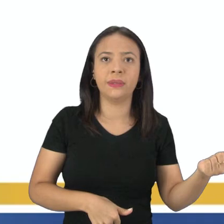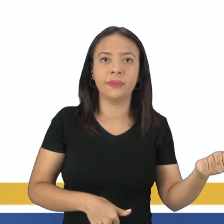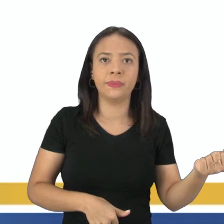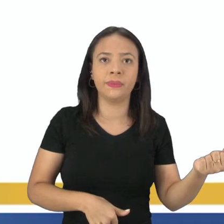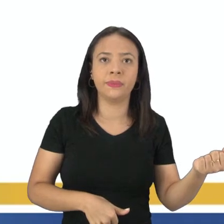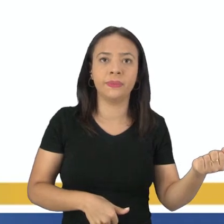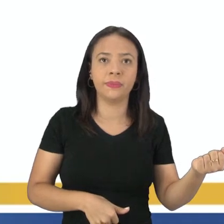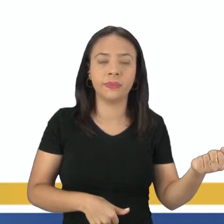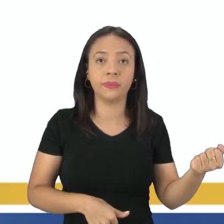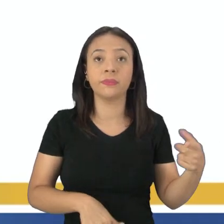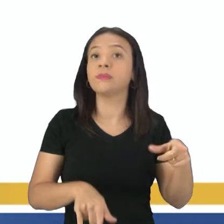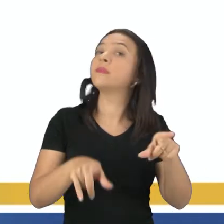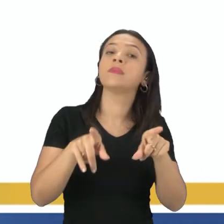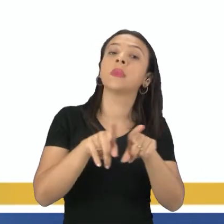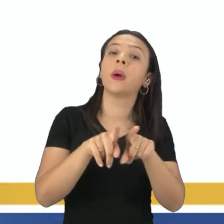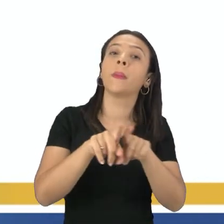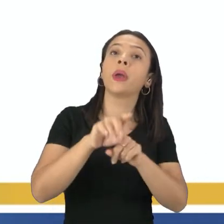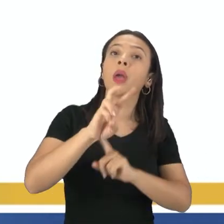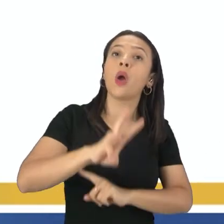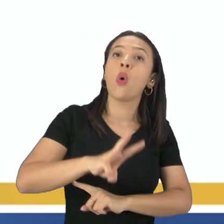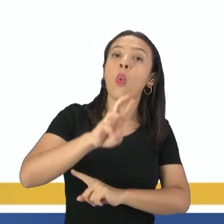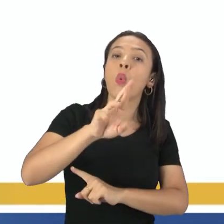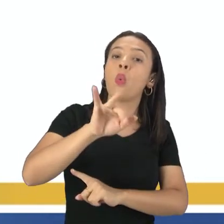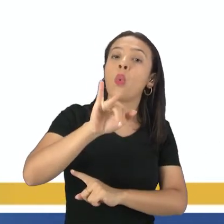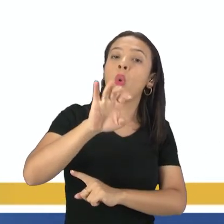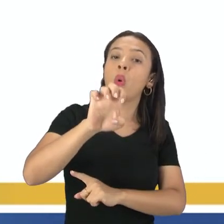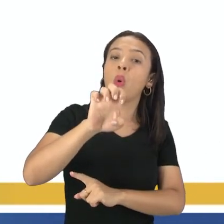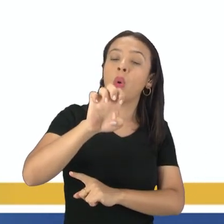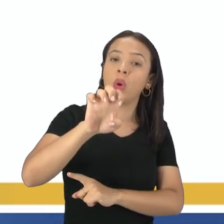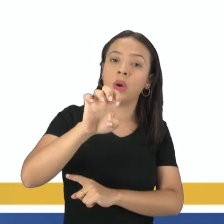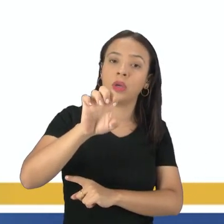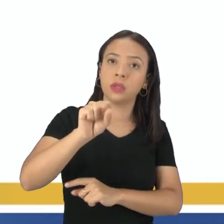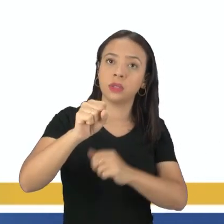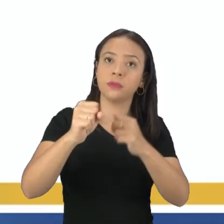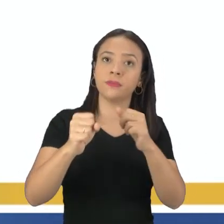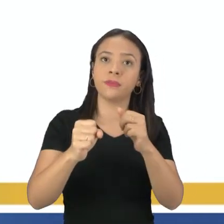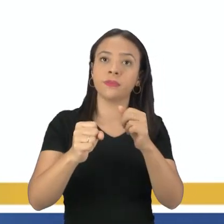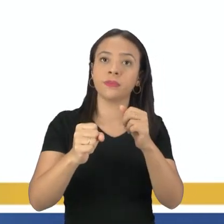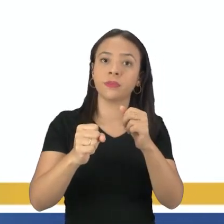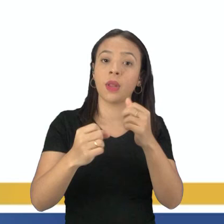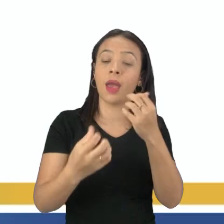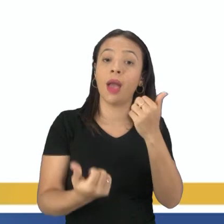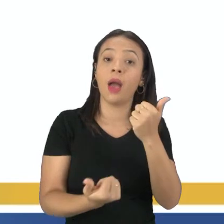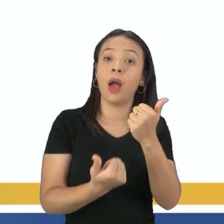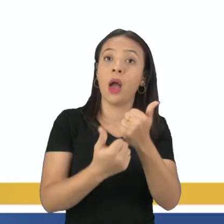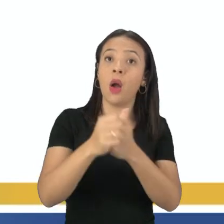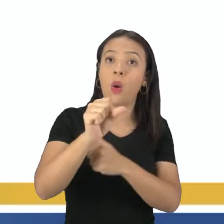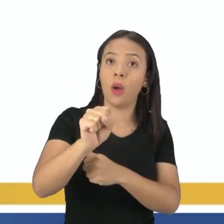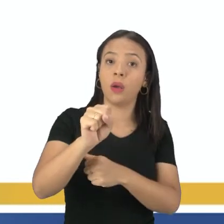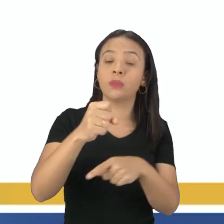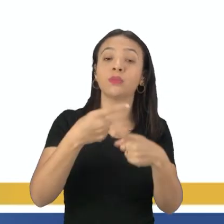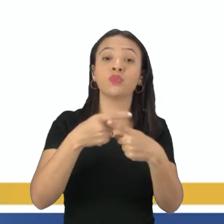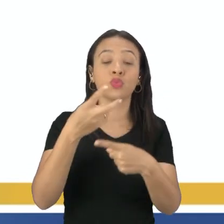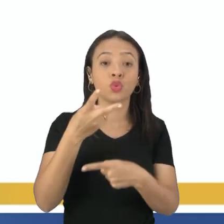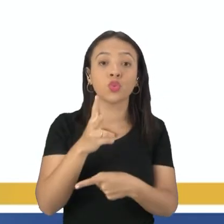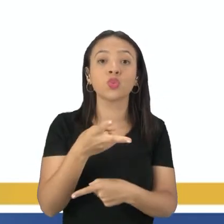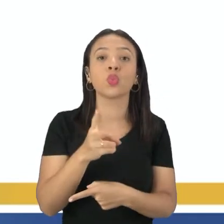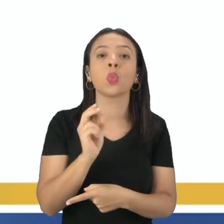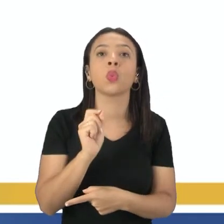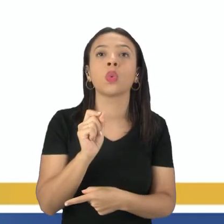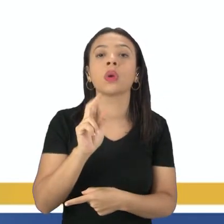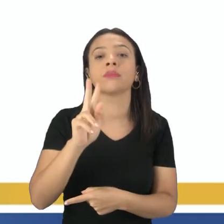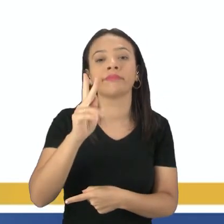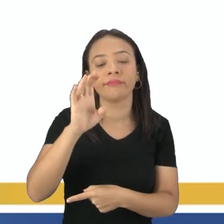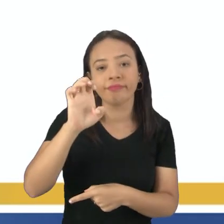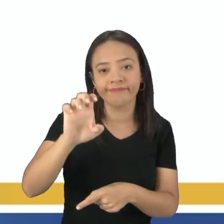And writes, também acrescentei o S ali no número 4, porque ainda estamos falando de